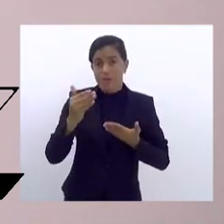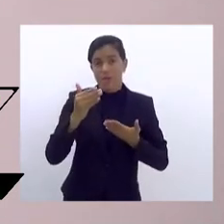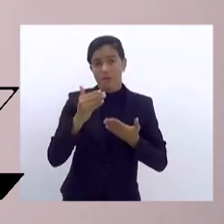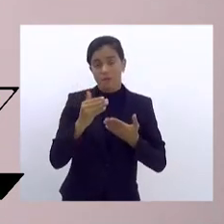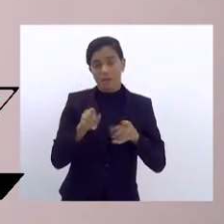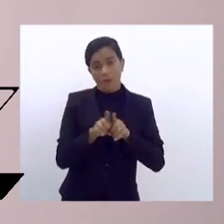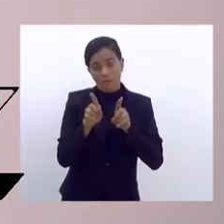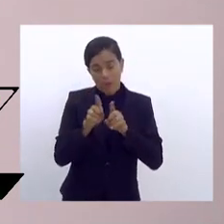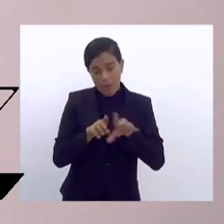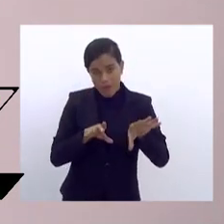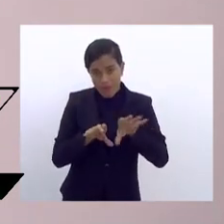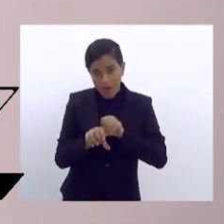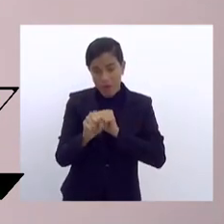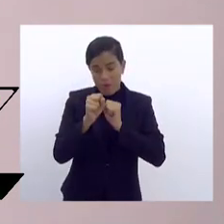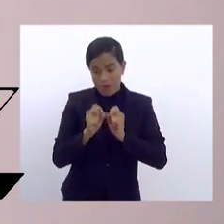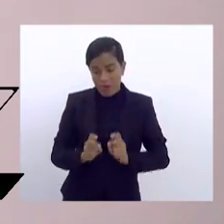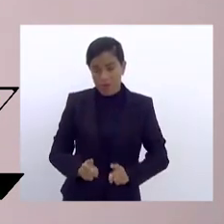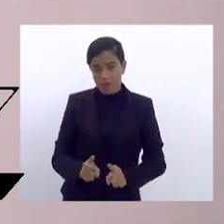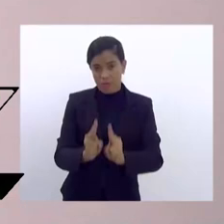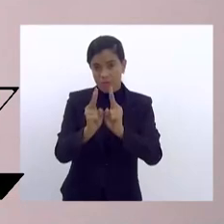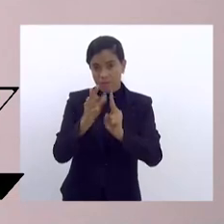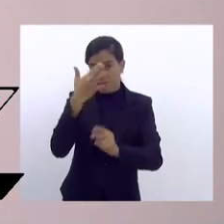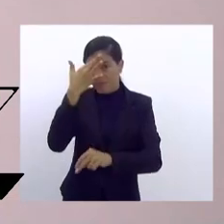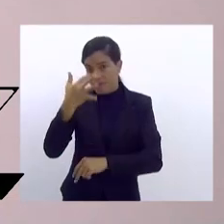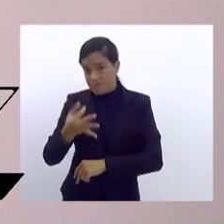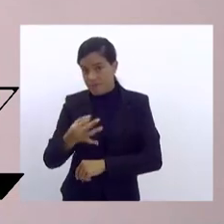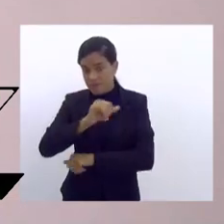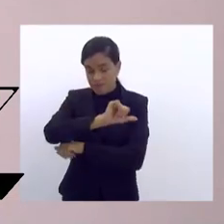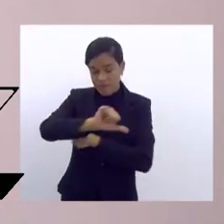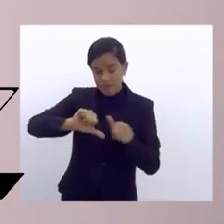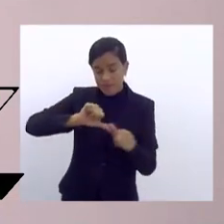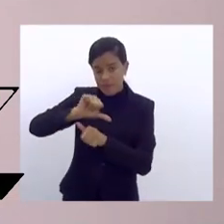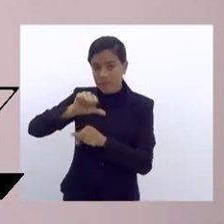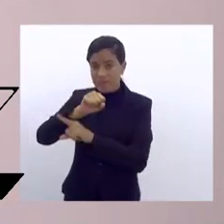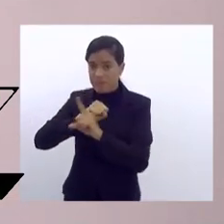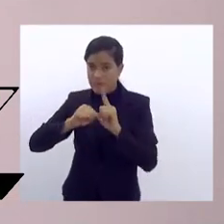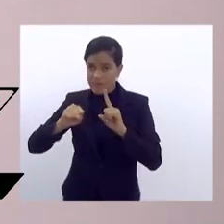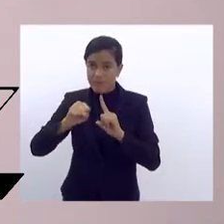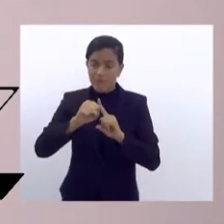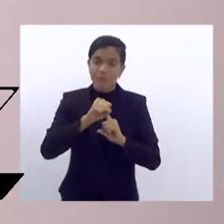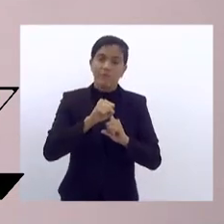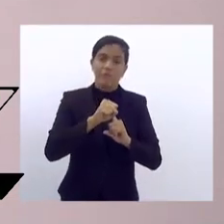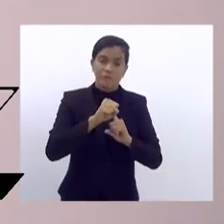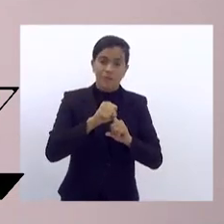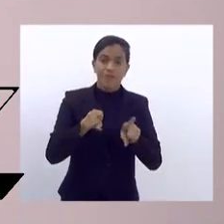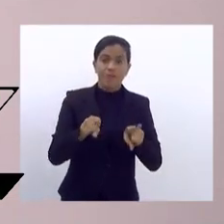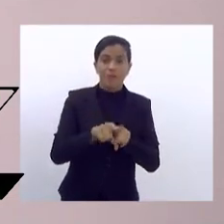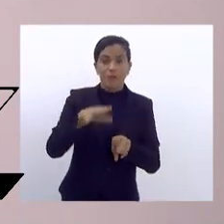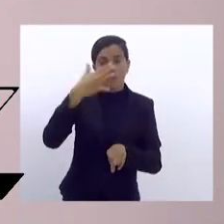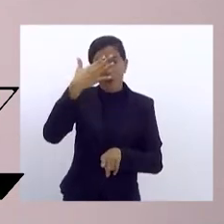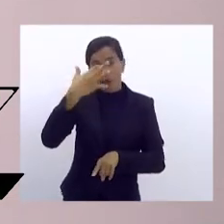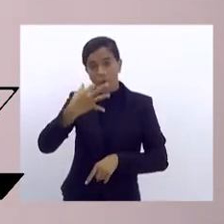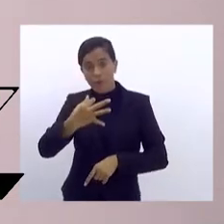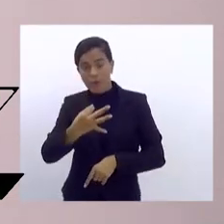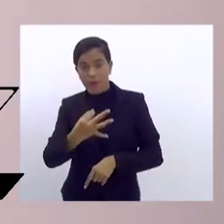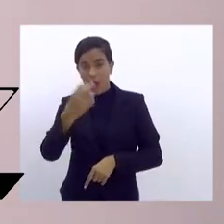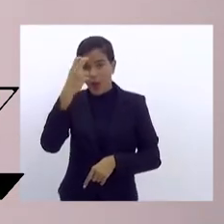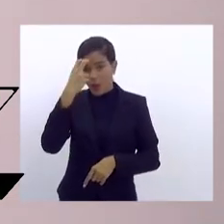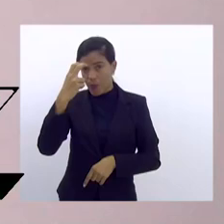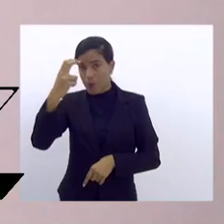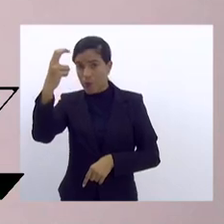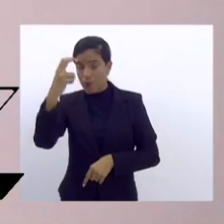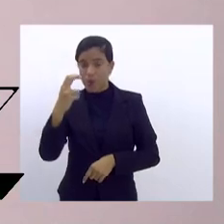continuada para compreender as transformações societárias para compreender as culturas